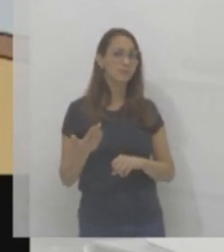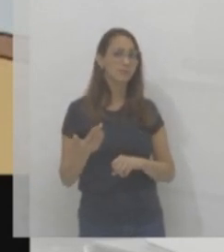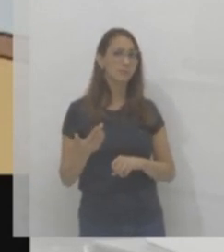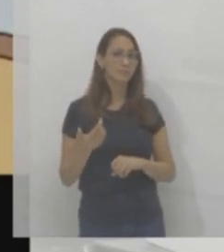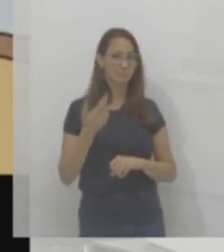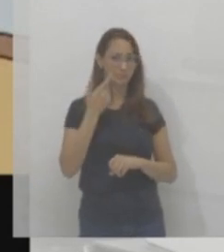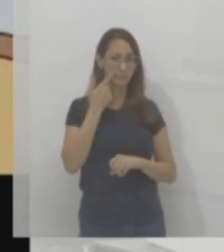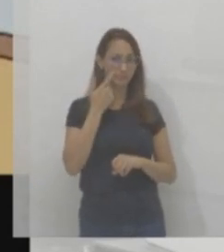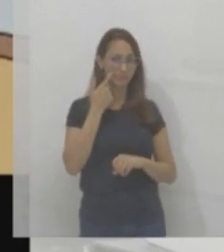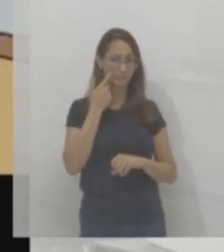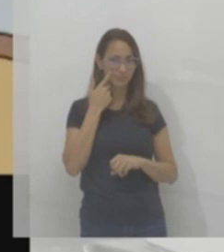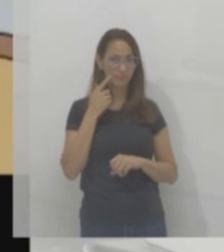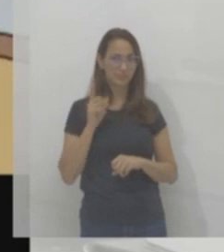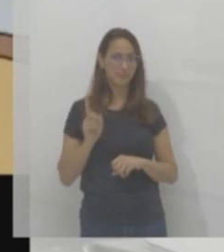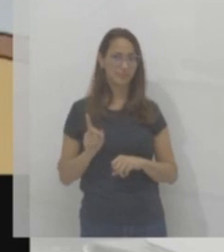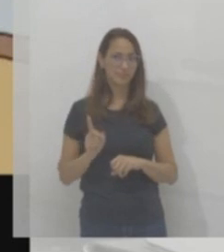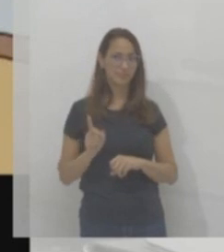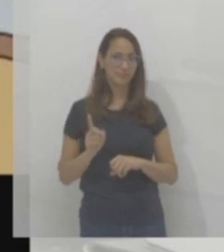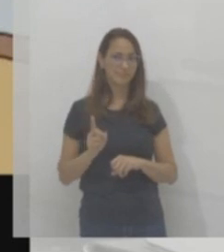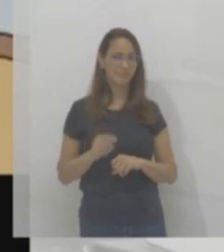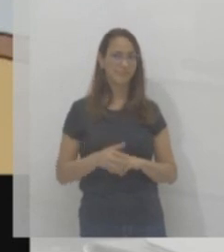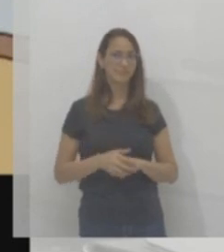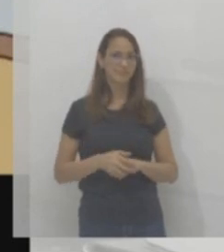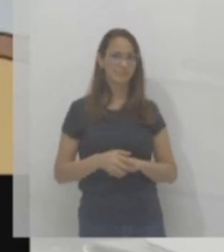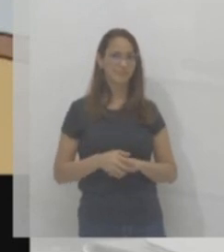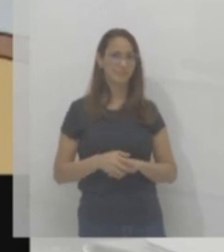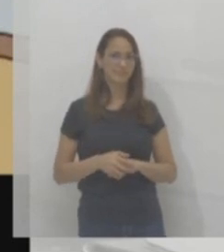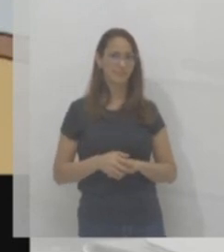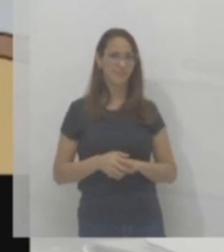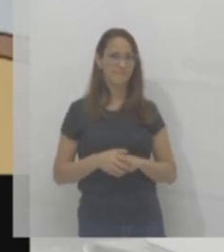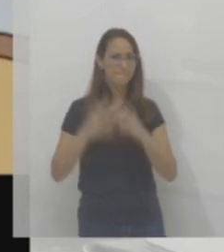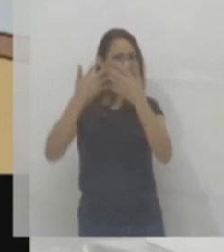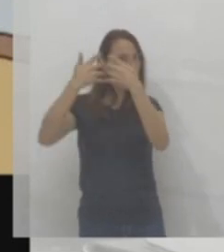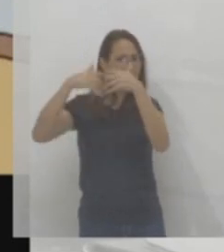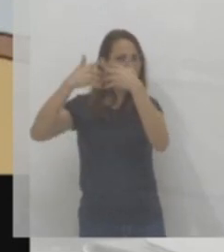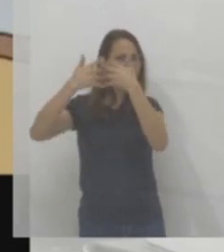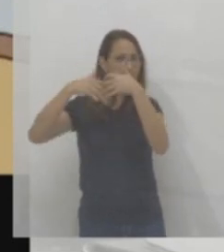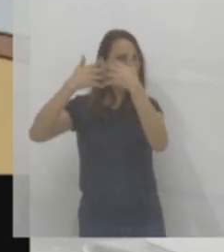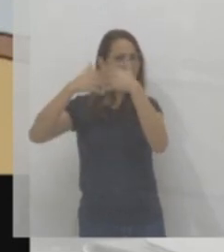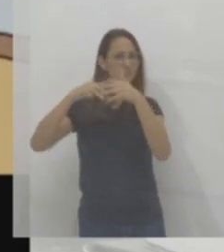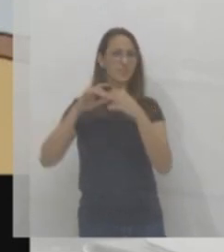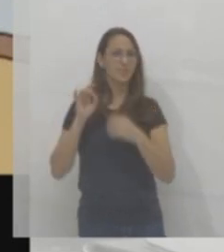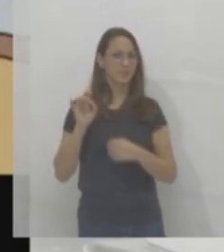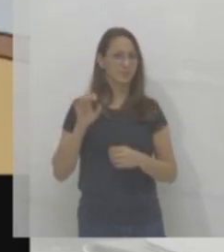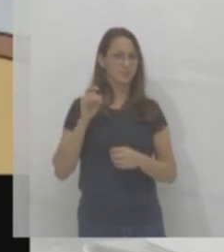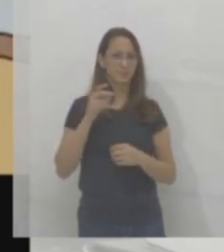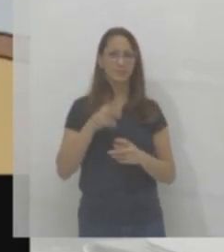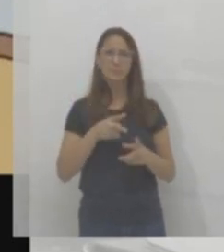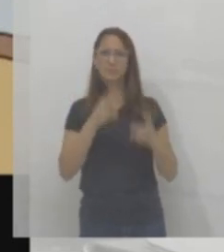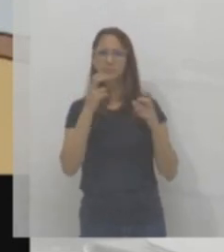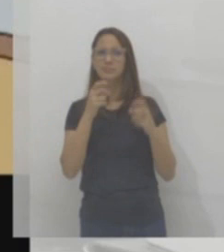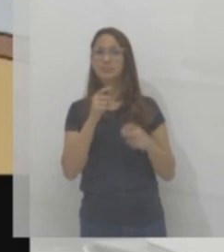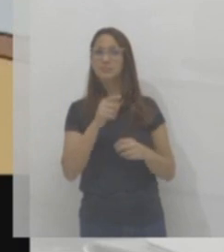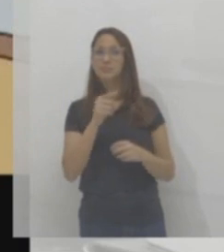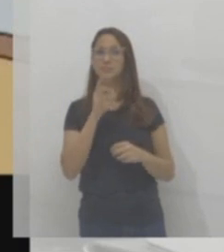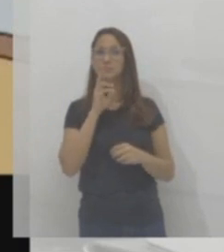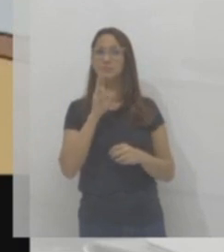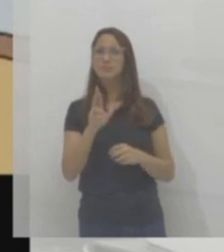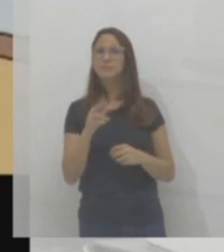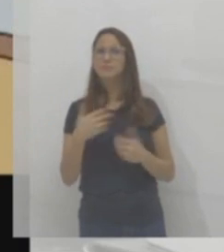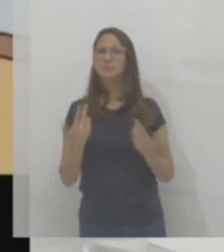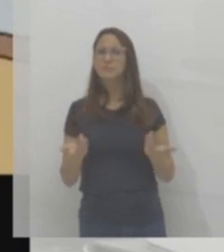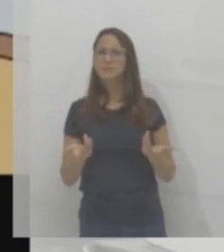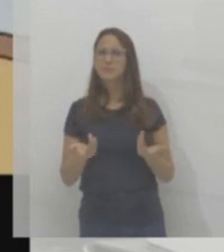lá, aqui o exercício não tem alternativa. Aqui é realmente para você raciocinar com um vocabulário que você já conhece. Qual foi a resposta da